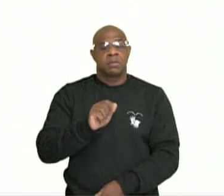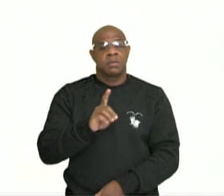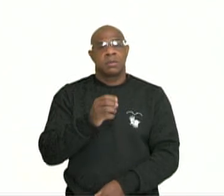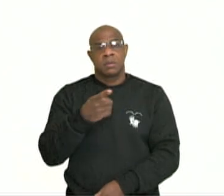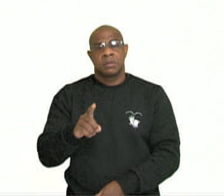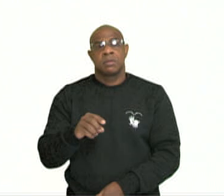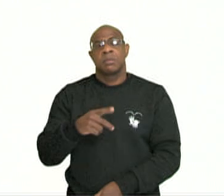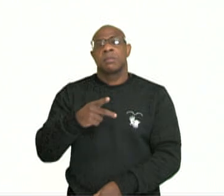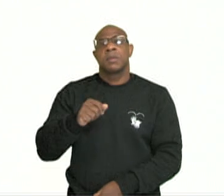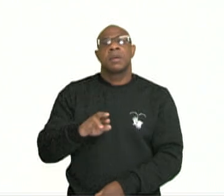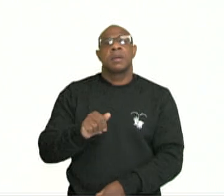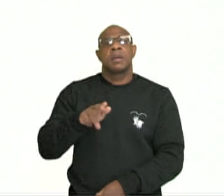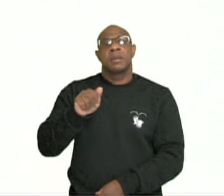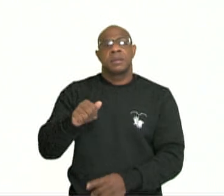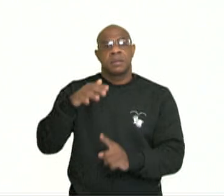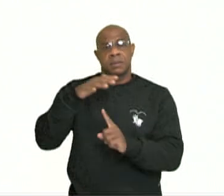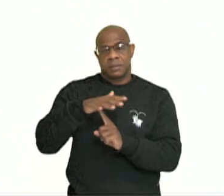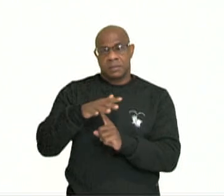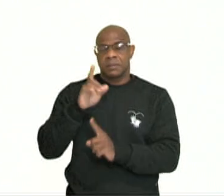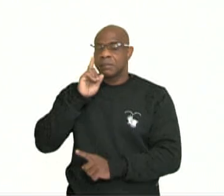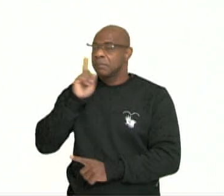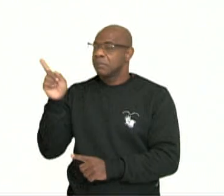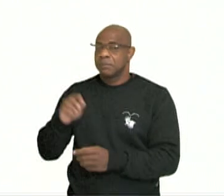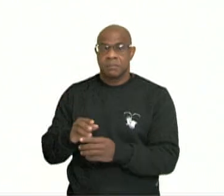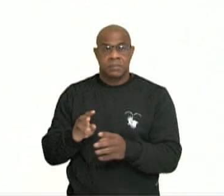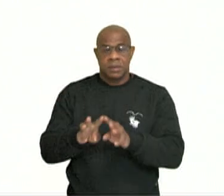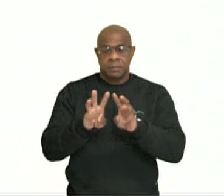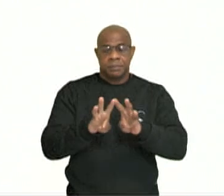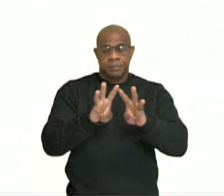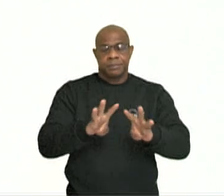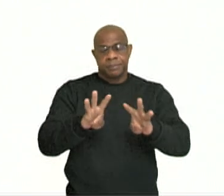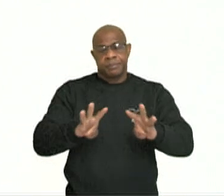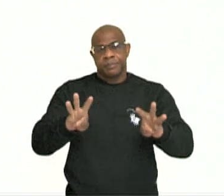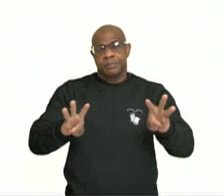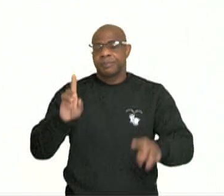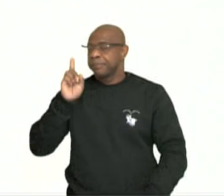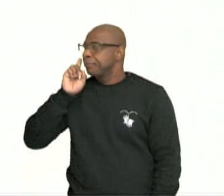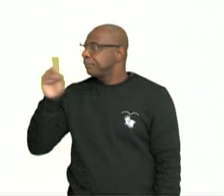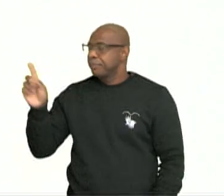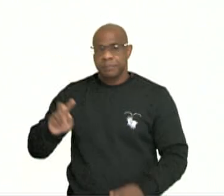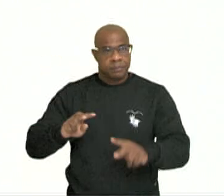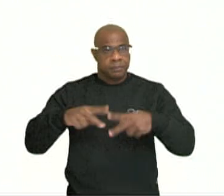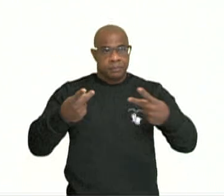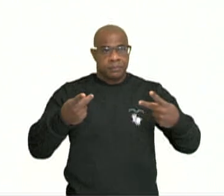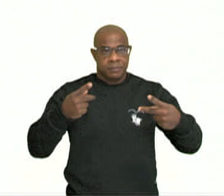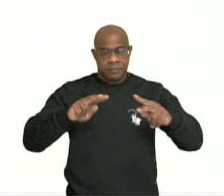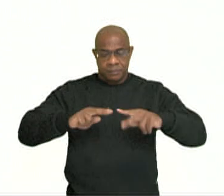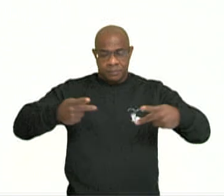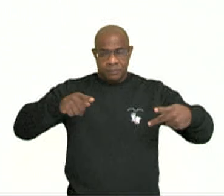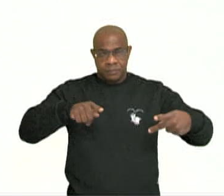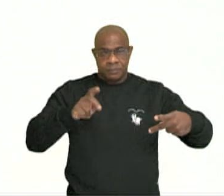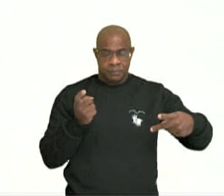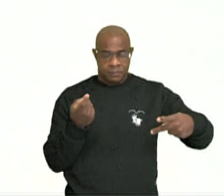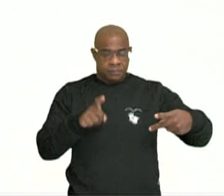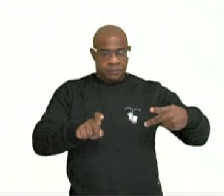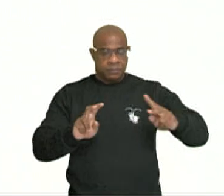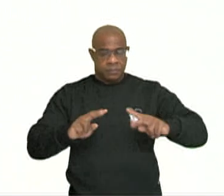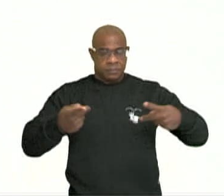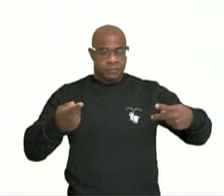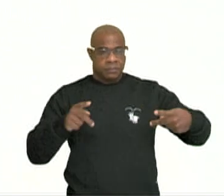Onde mesmo? Na página do Redação Paraná. Então, o que você vai fazer? Você vai selecionar esse